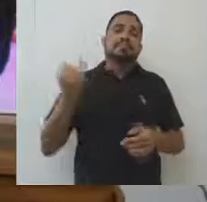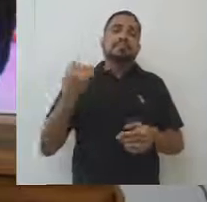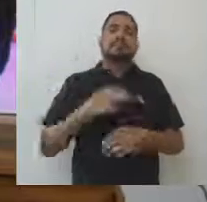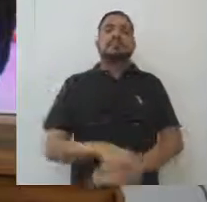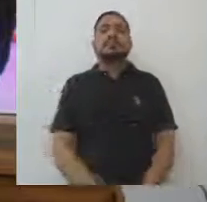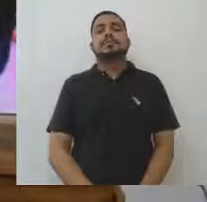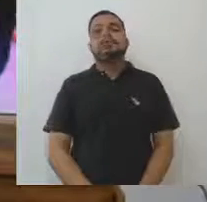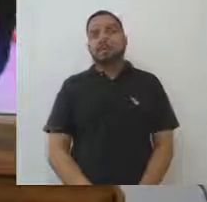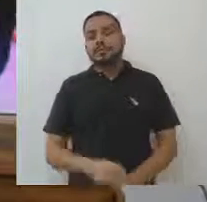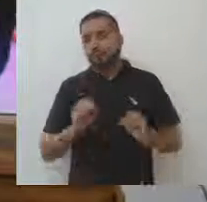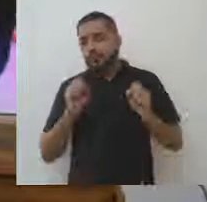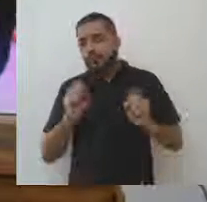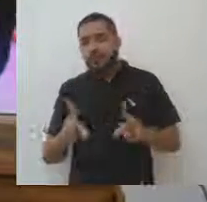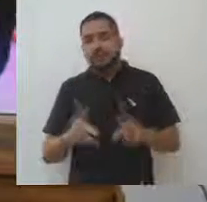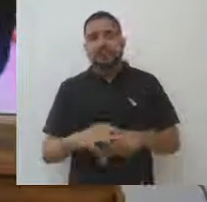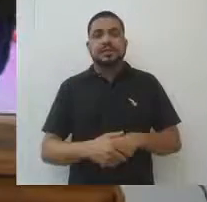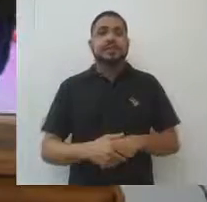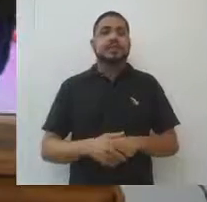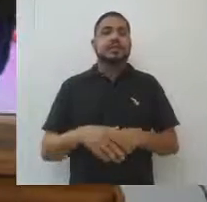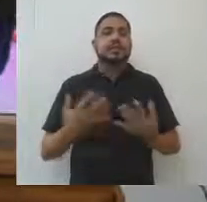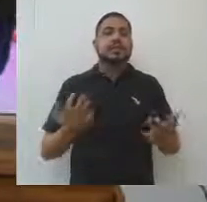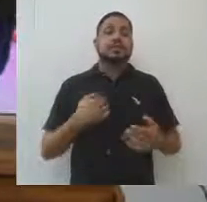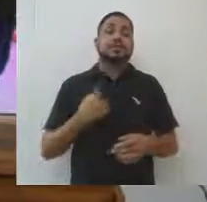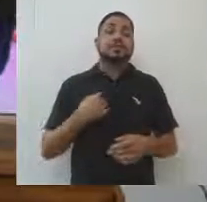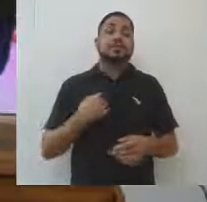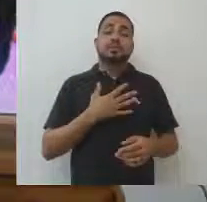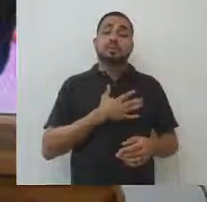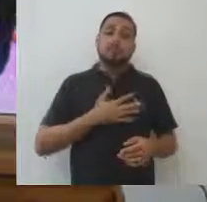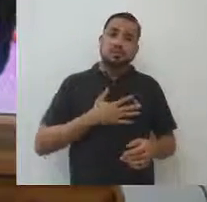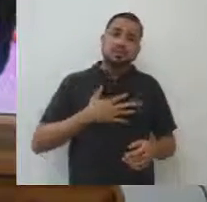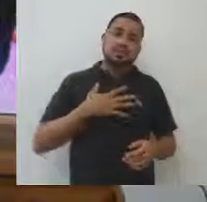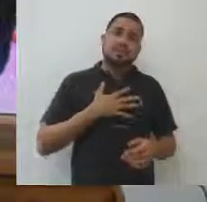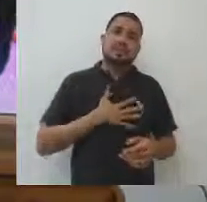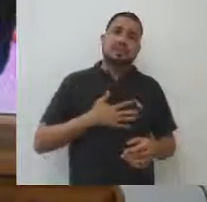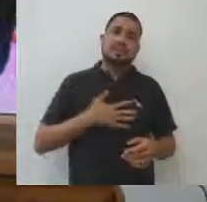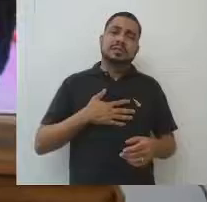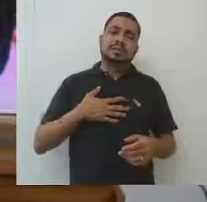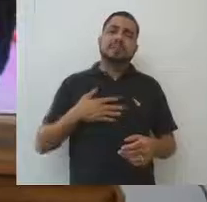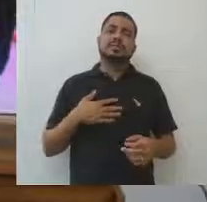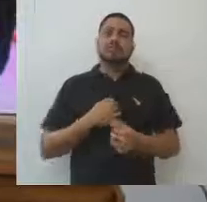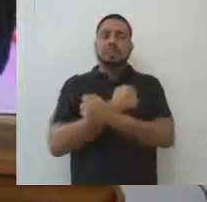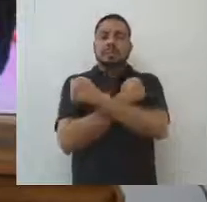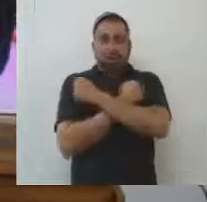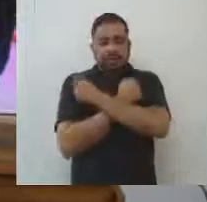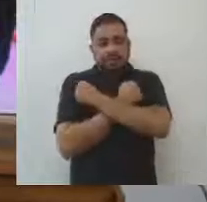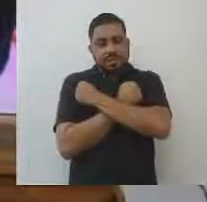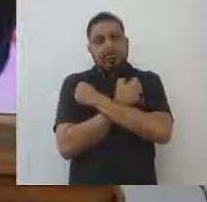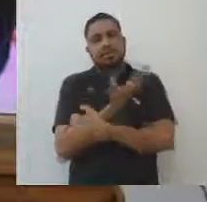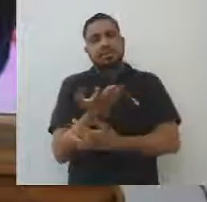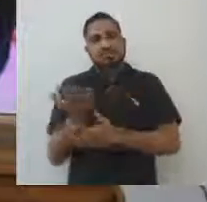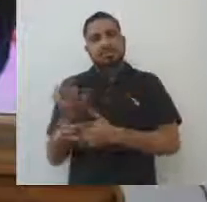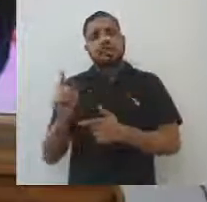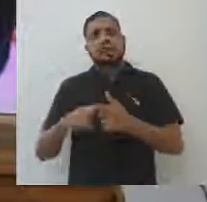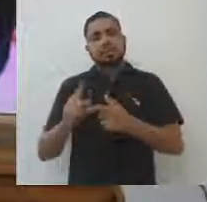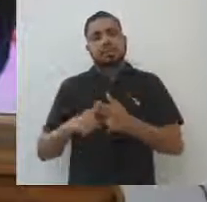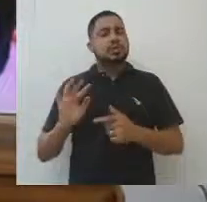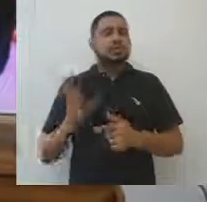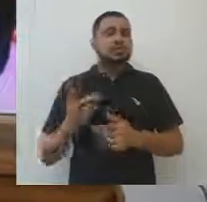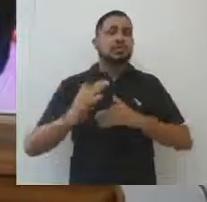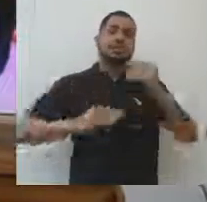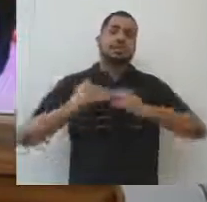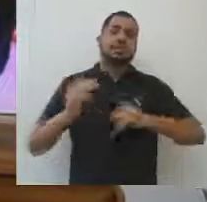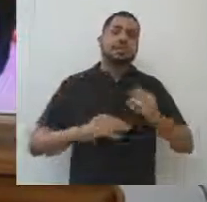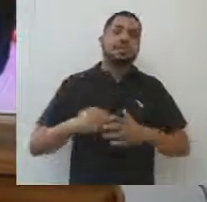aí, tá certo? Eu gostaria de mandar um grande abraço para vocês, para todos os profissionais de dança,